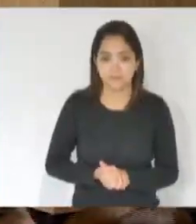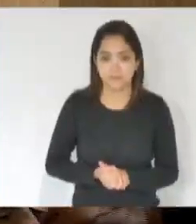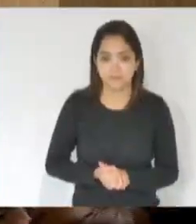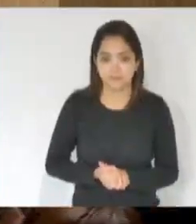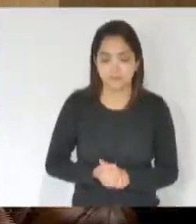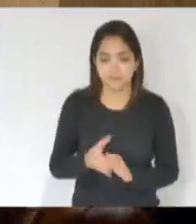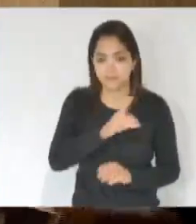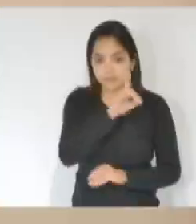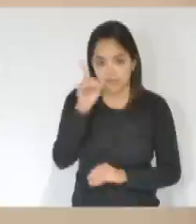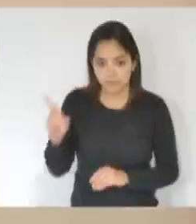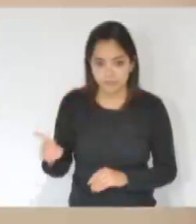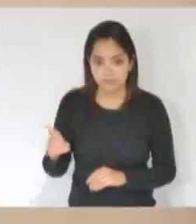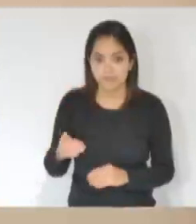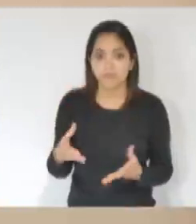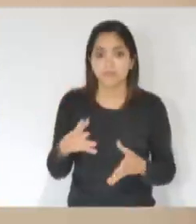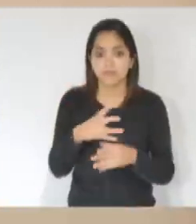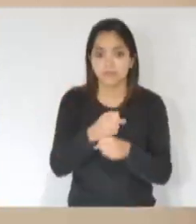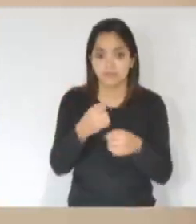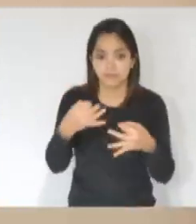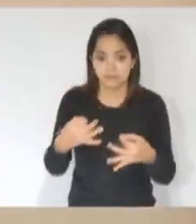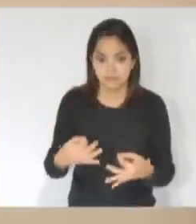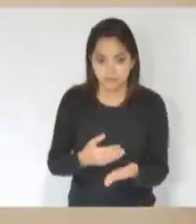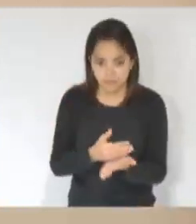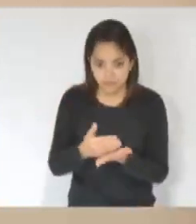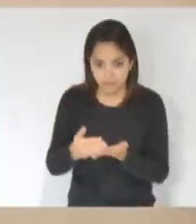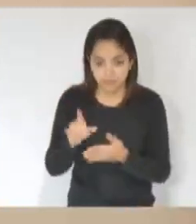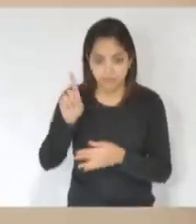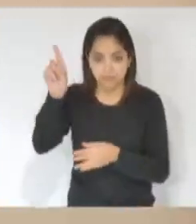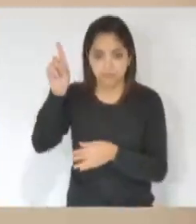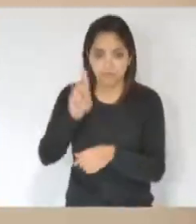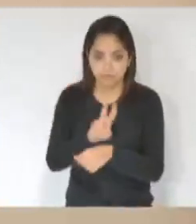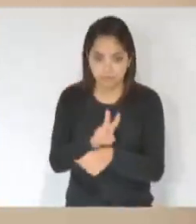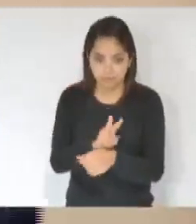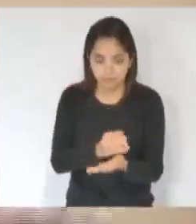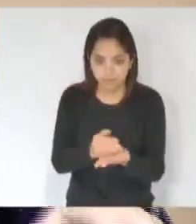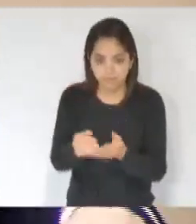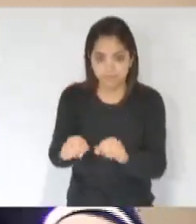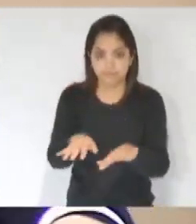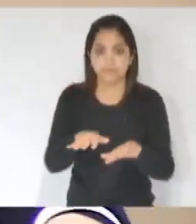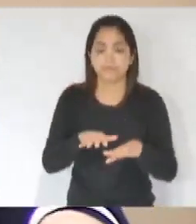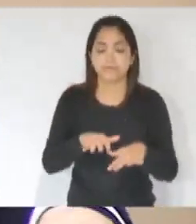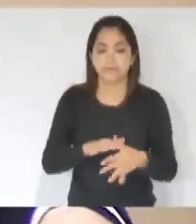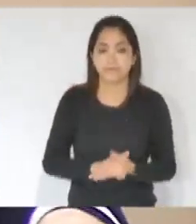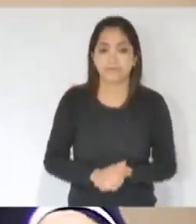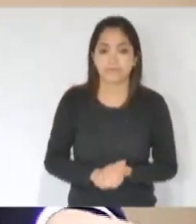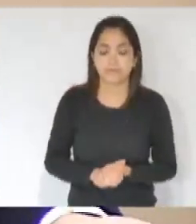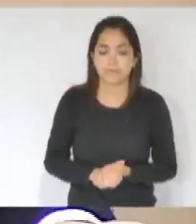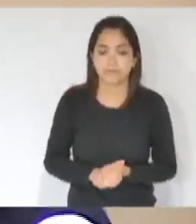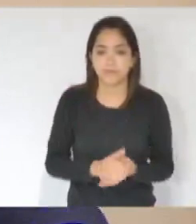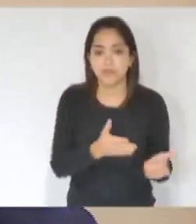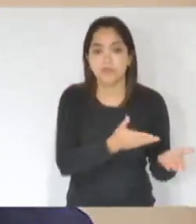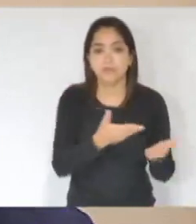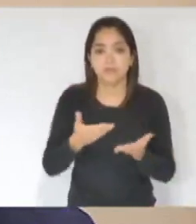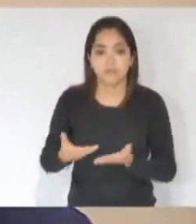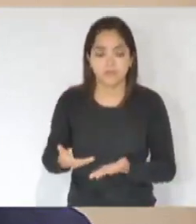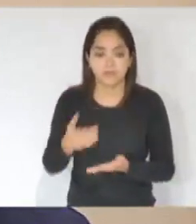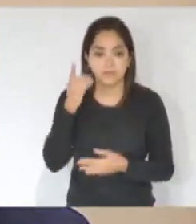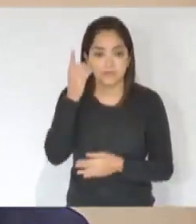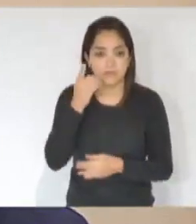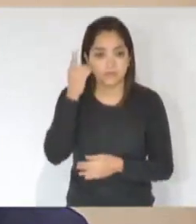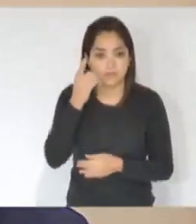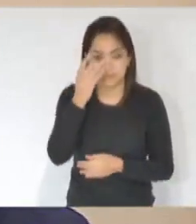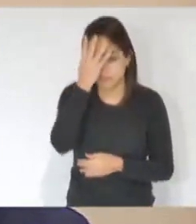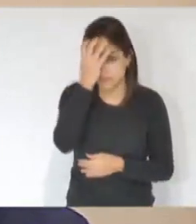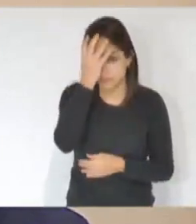Bom dia a todos. Havendo quórum regimental e sob a proteção de Deus, declaro aberta a presente sessão. Convido o deputado Ismael